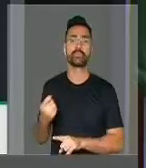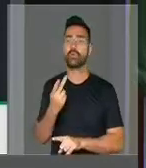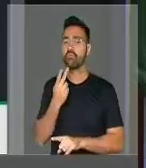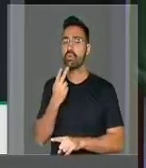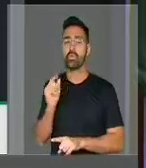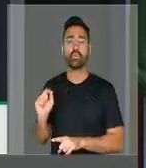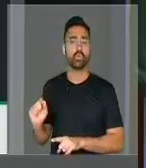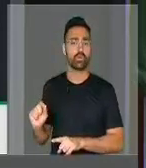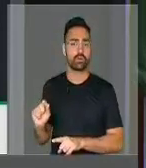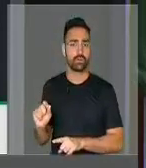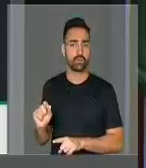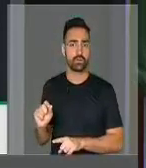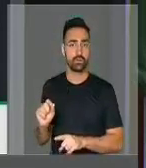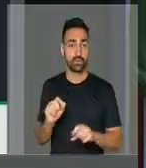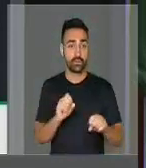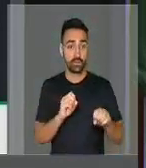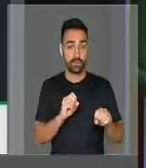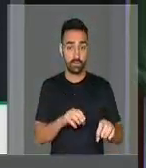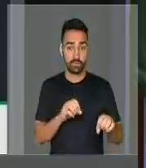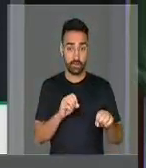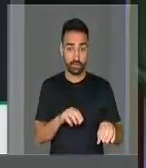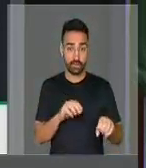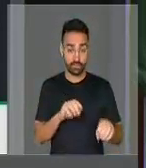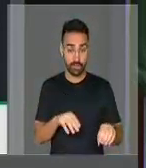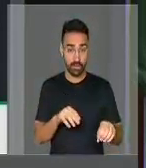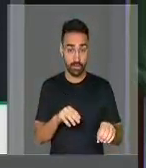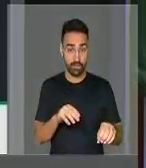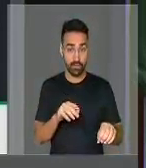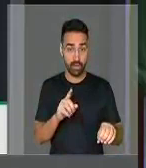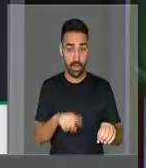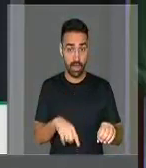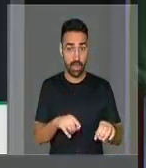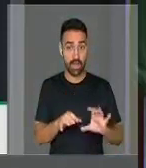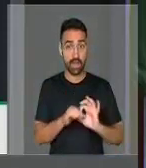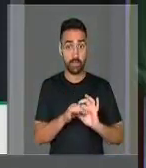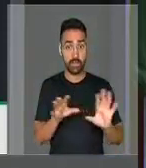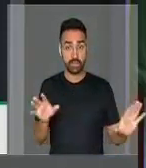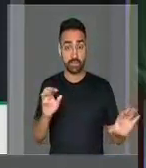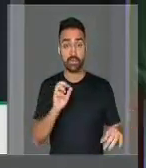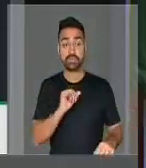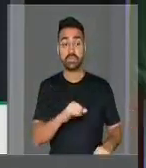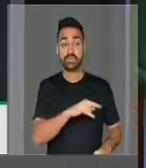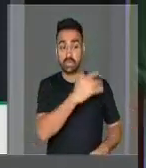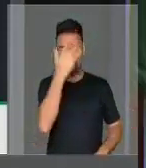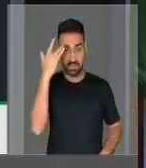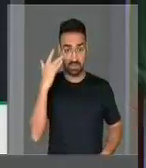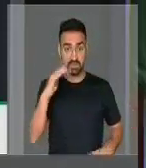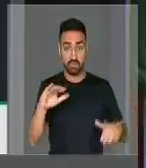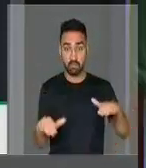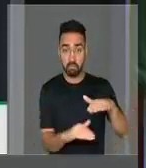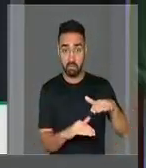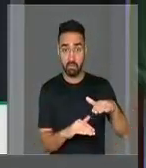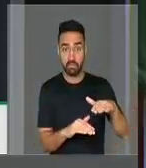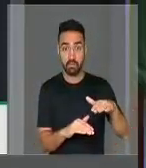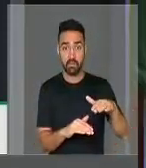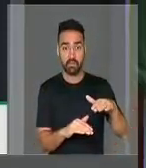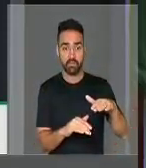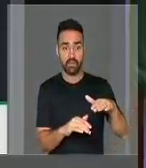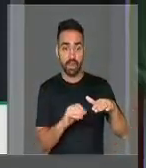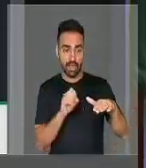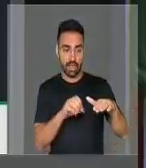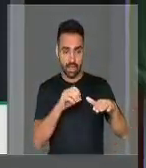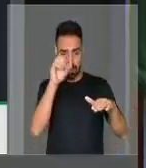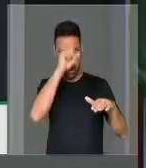nenhuma educação é libertadora quando o oprimido se torna depois